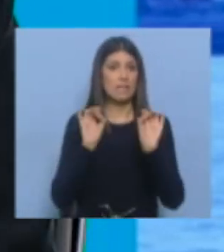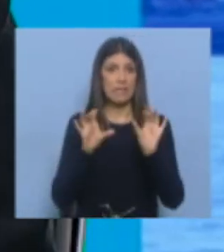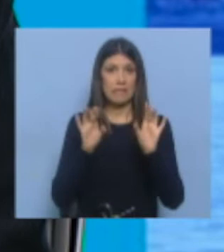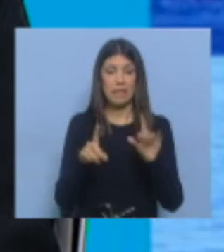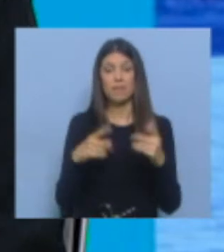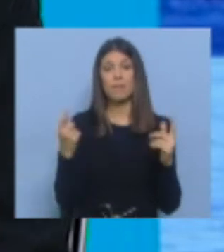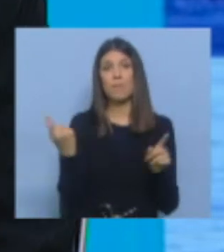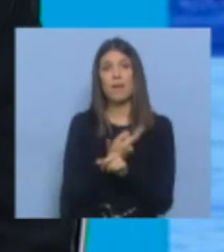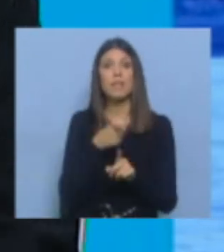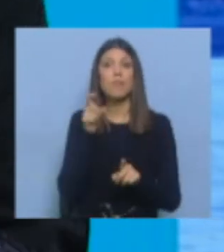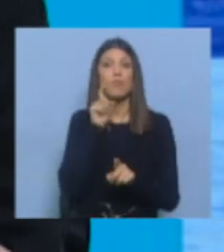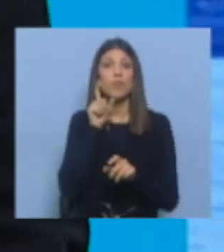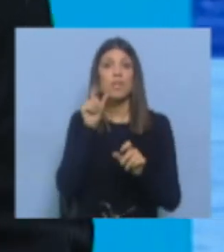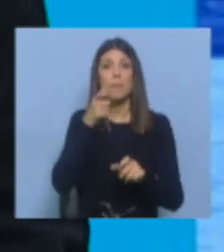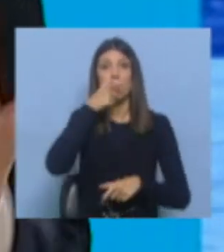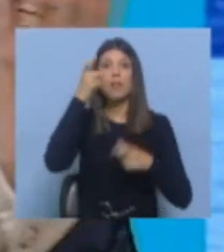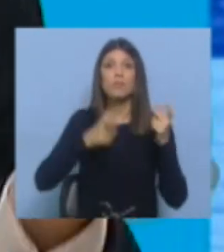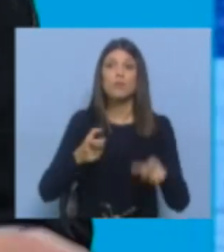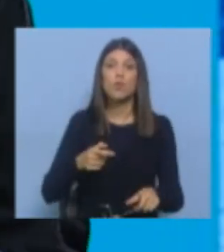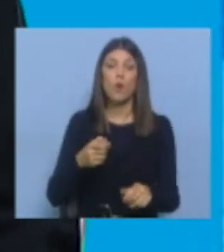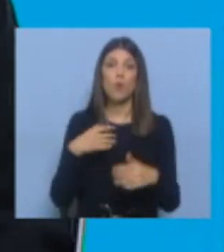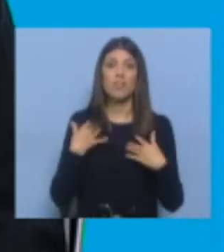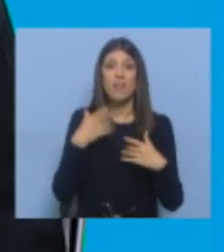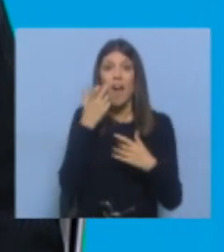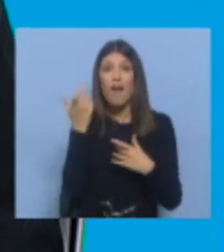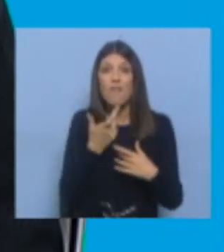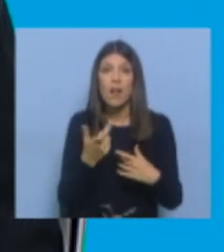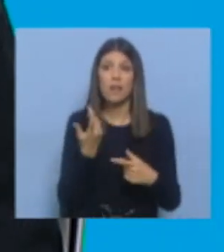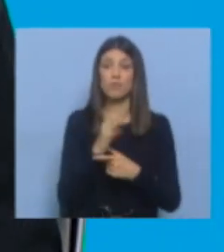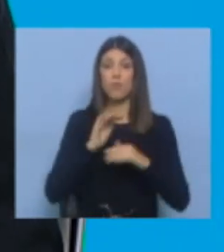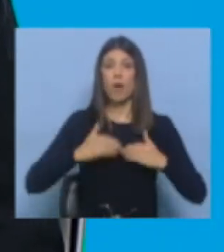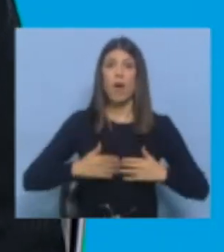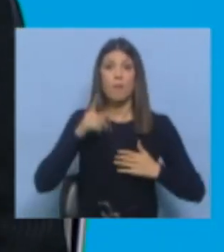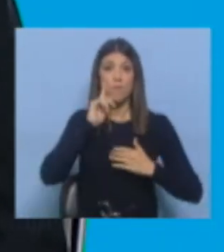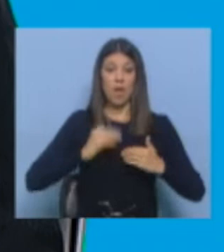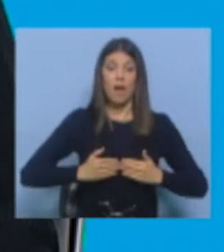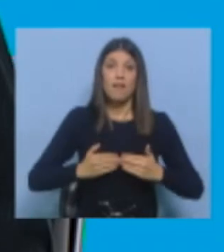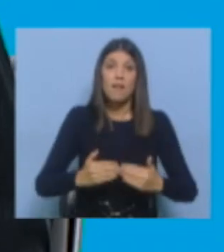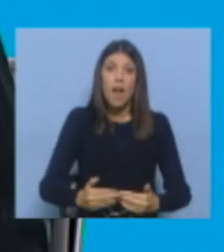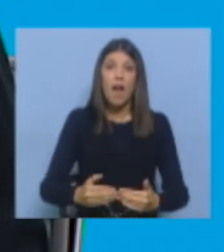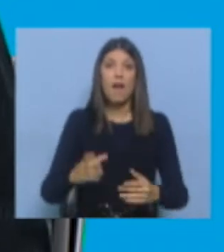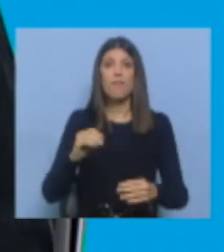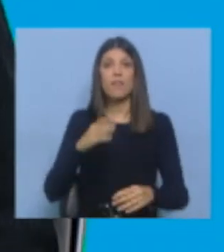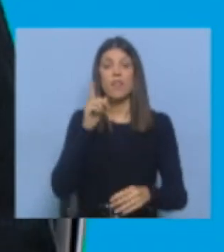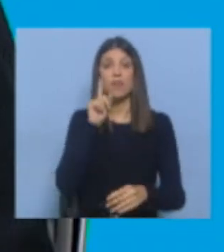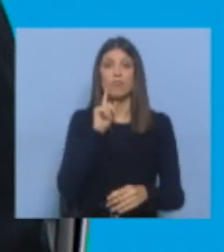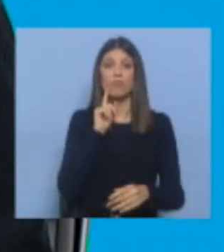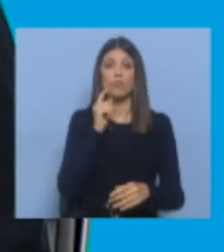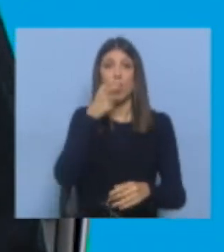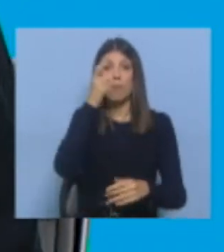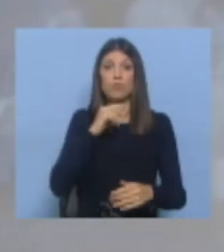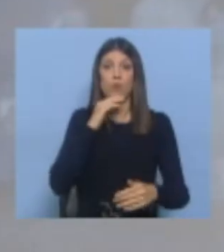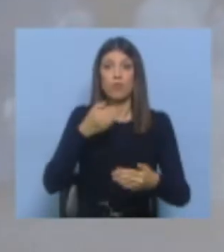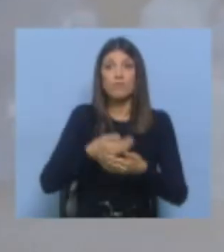isso são, sobretudo, as grávidas, de quem não nos tínhamos lembrado até agora, não é? E os idosos, não é? Portanto, nesta linha, a